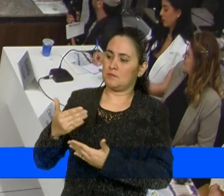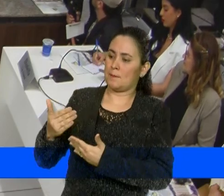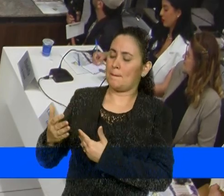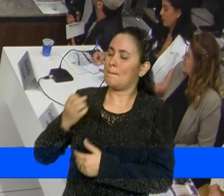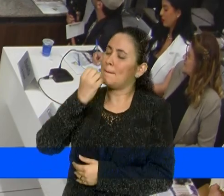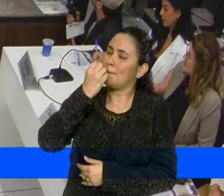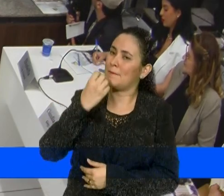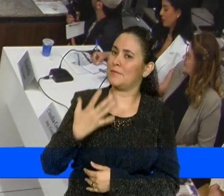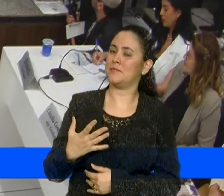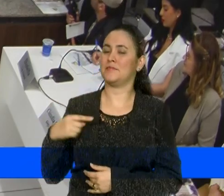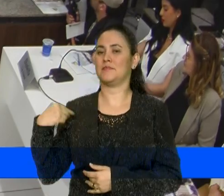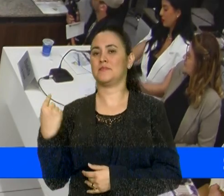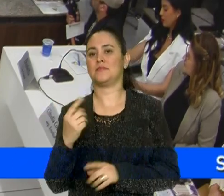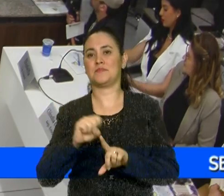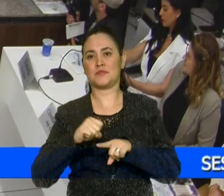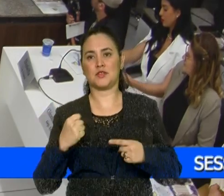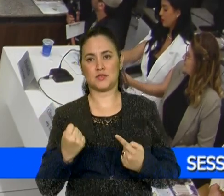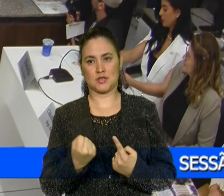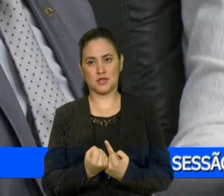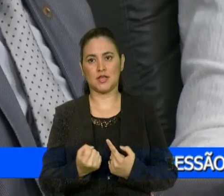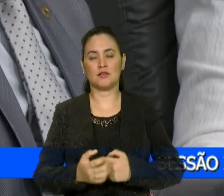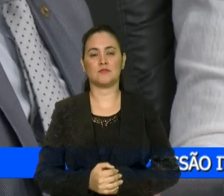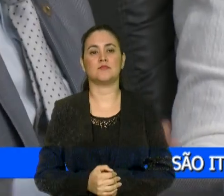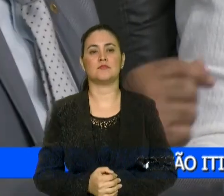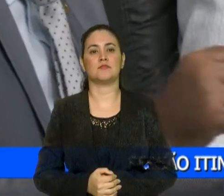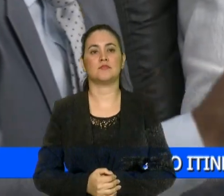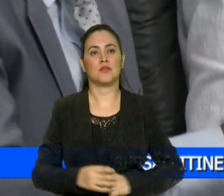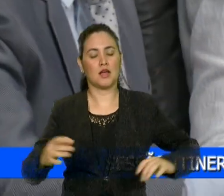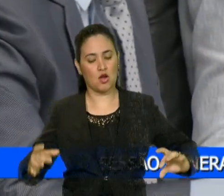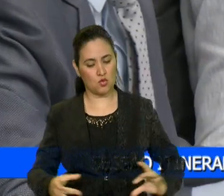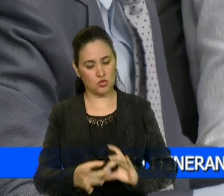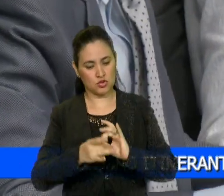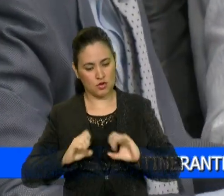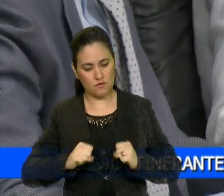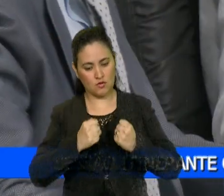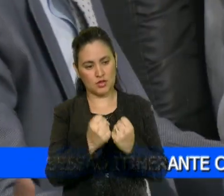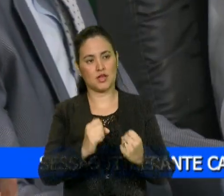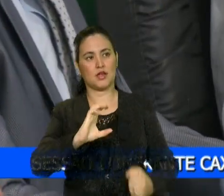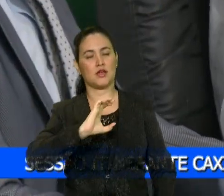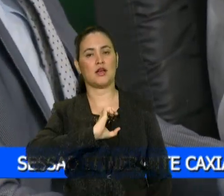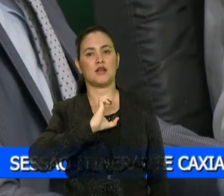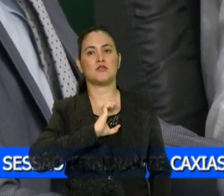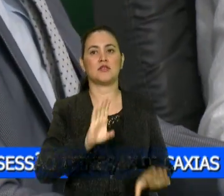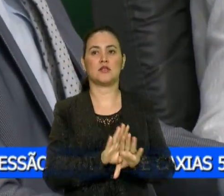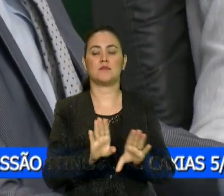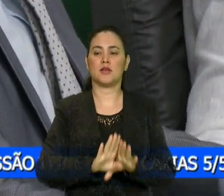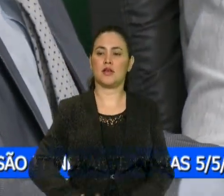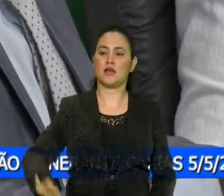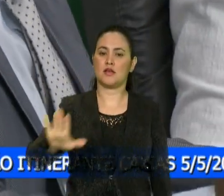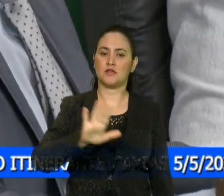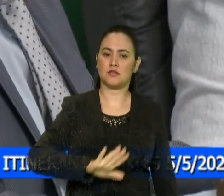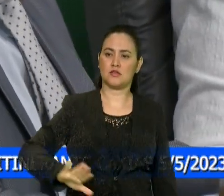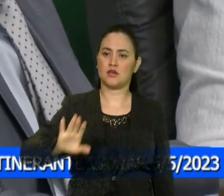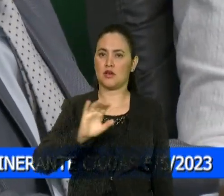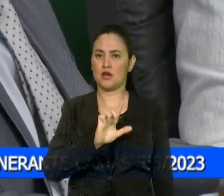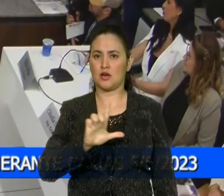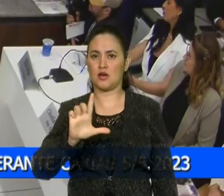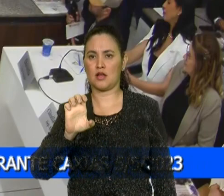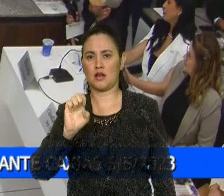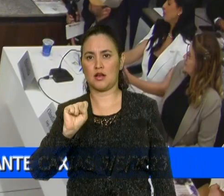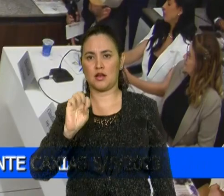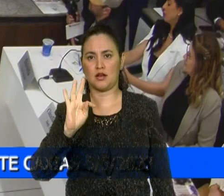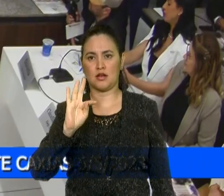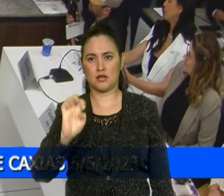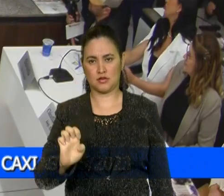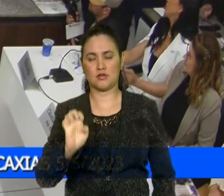sociedade, deputada Cláudia. Essa união fortalece não só Caxias, mas toda a região do leste do nosso Estado. Portanto, eu